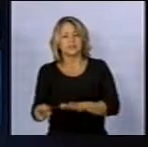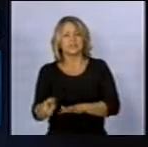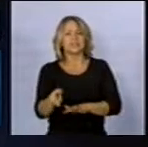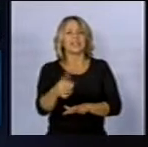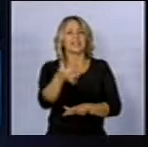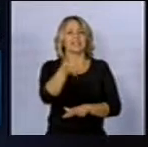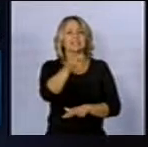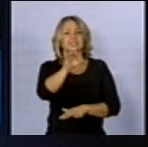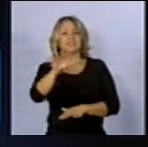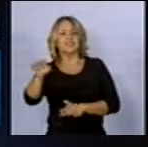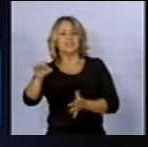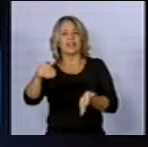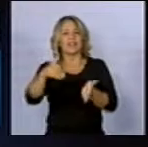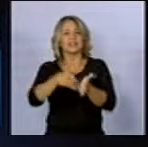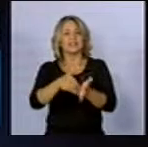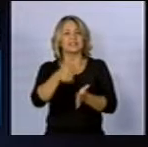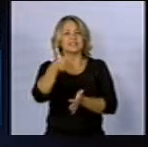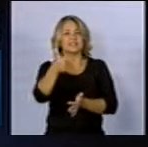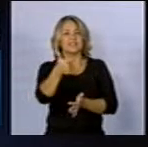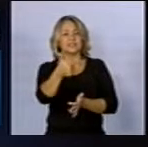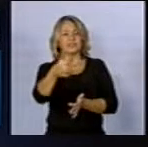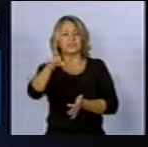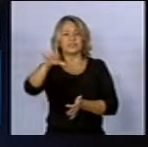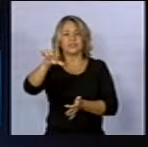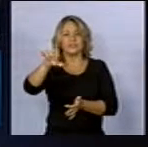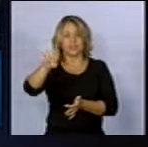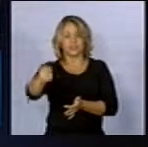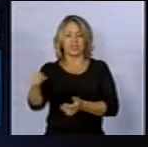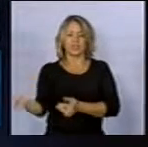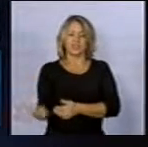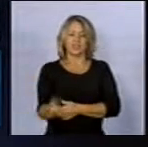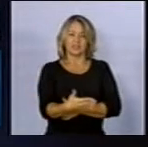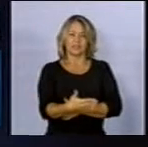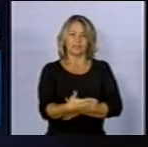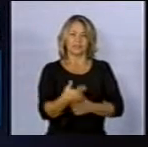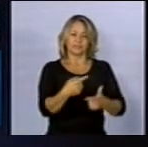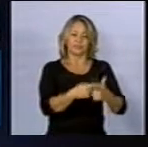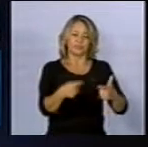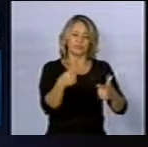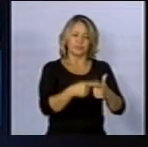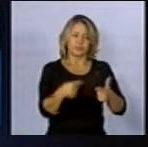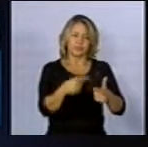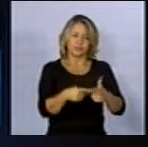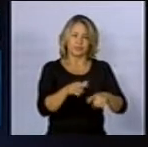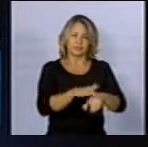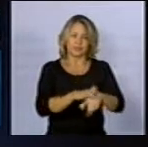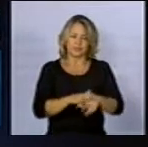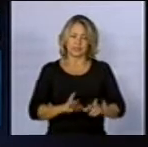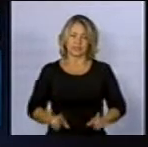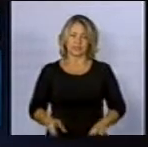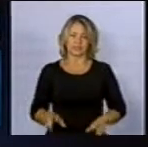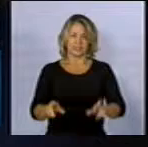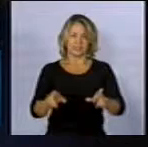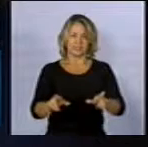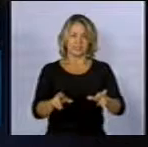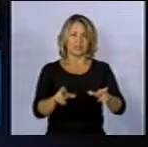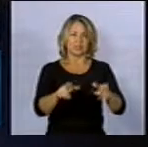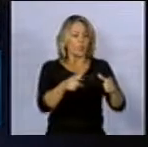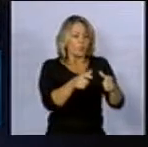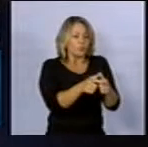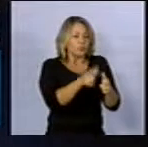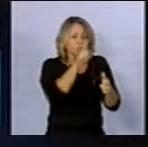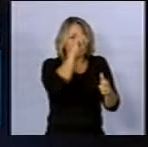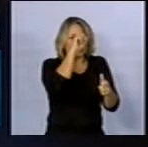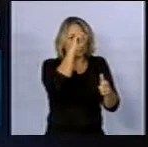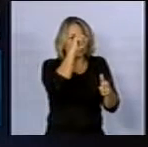100 a 120 novos casos de câncer isto é uma clínica na região metropolitana de